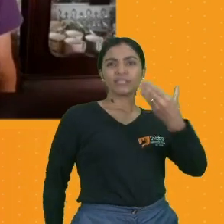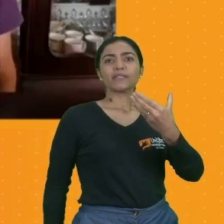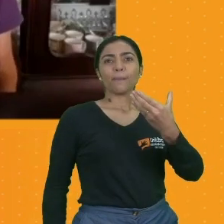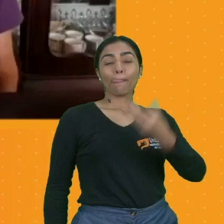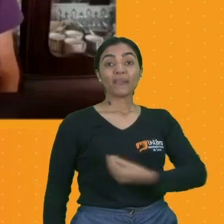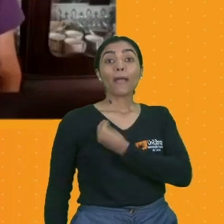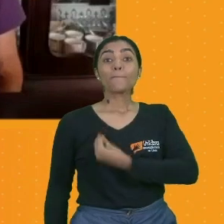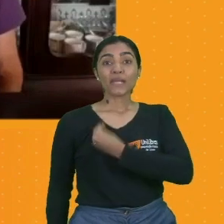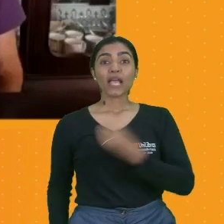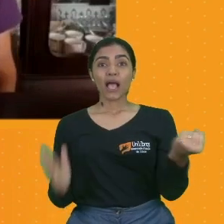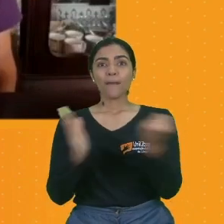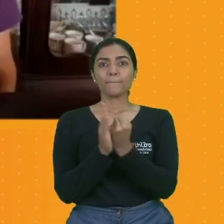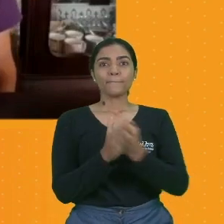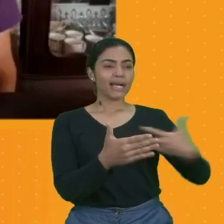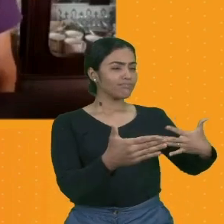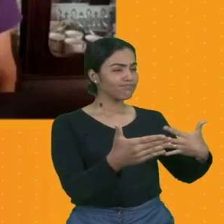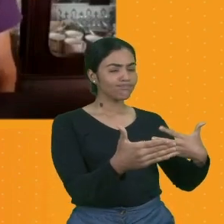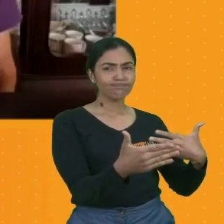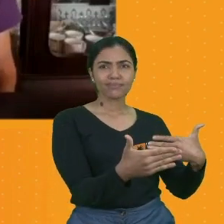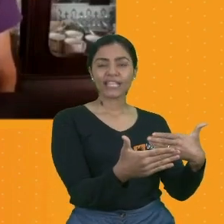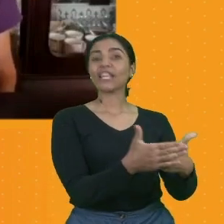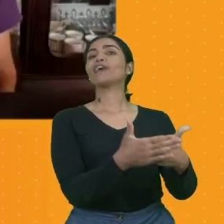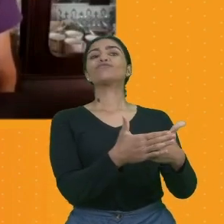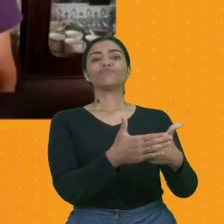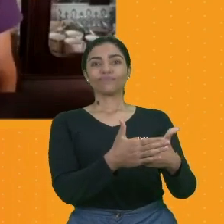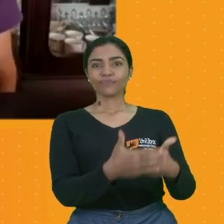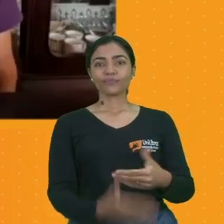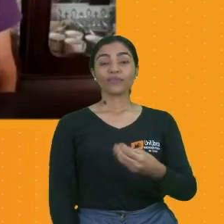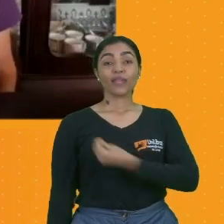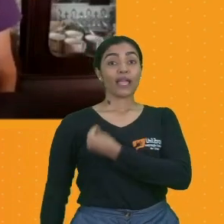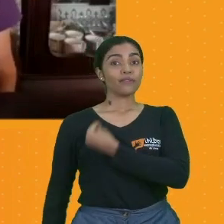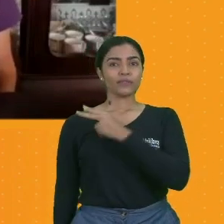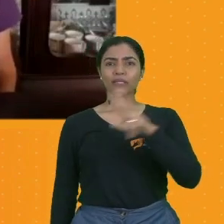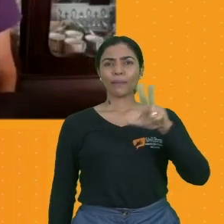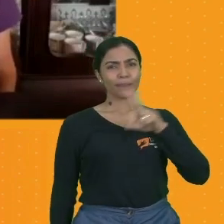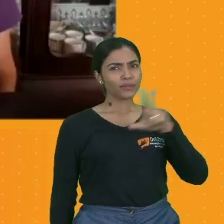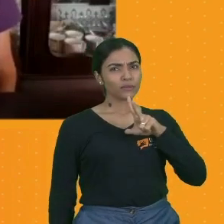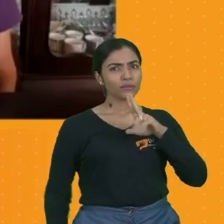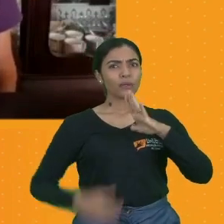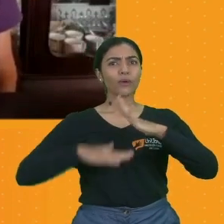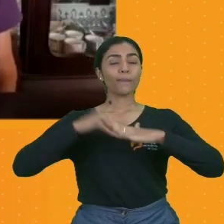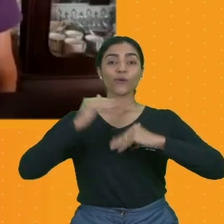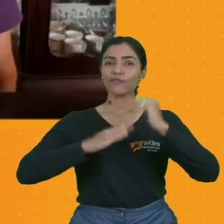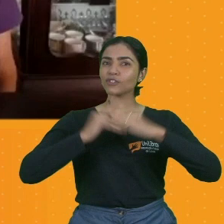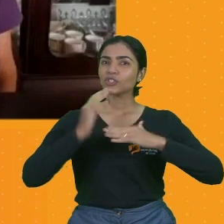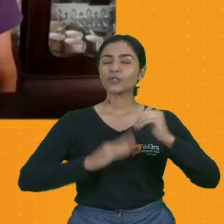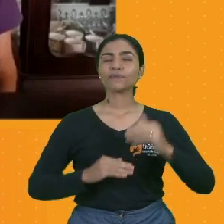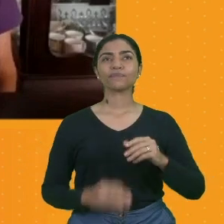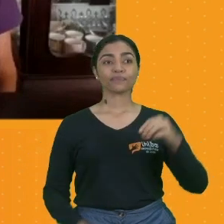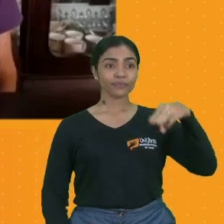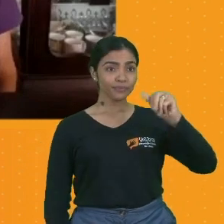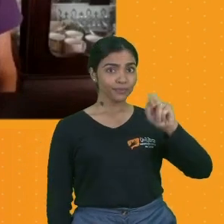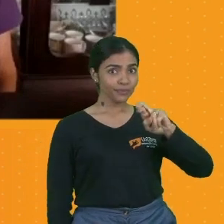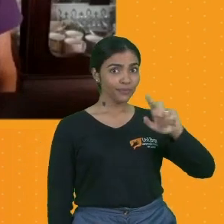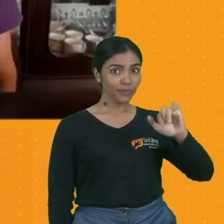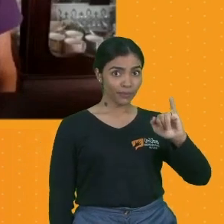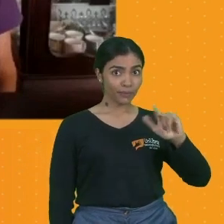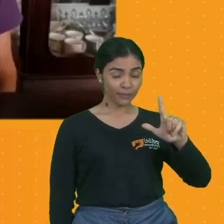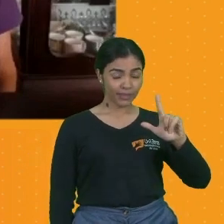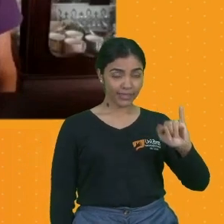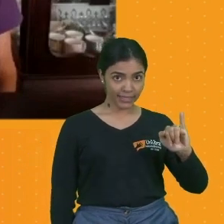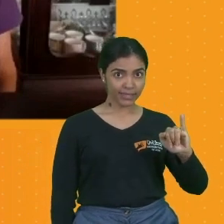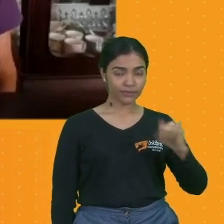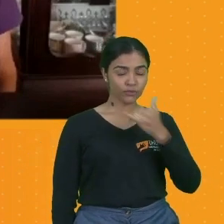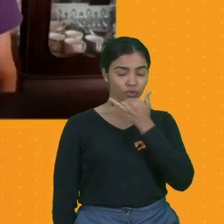trajetória em todos os Sinistros na qual na vida profissional ela ela ultimamente ela tem